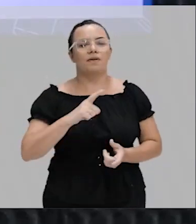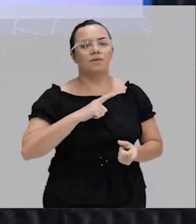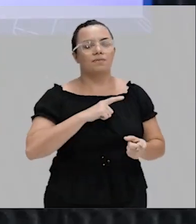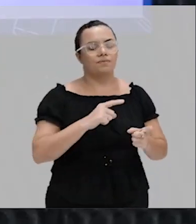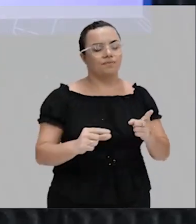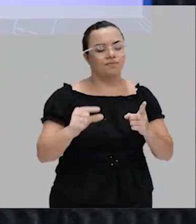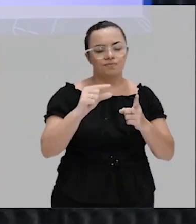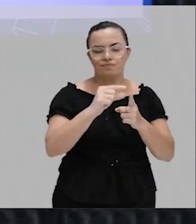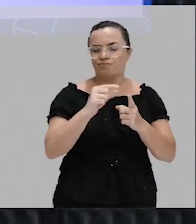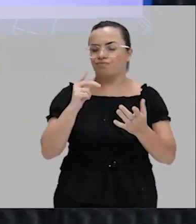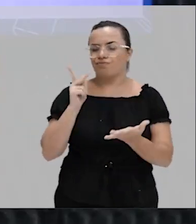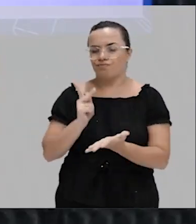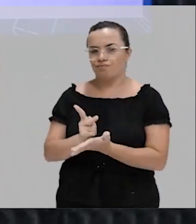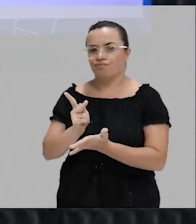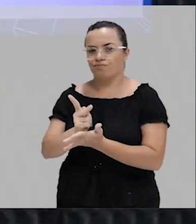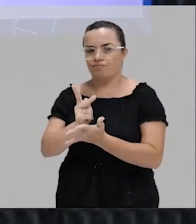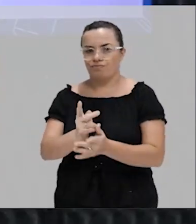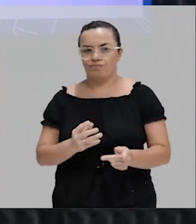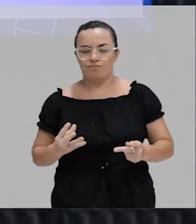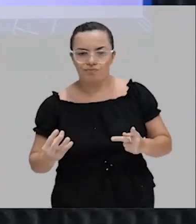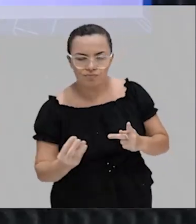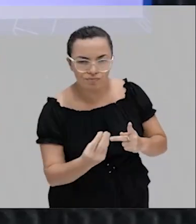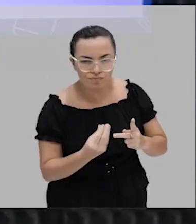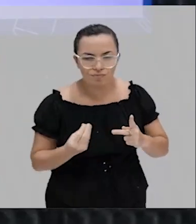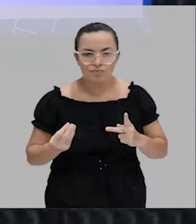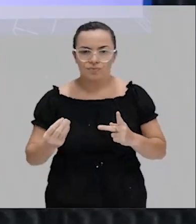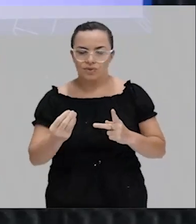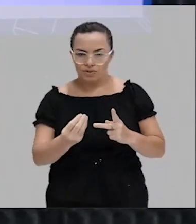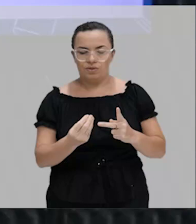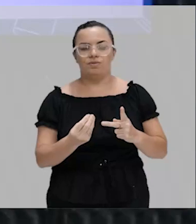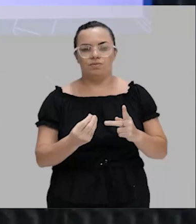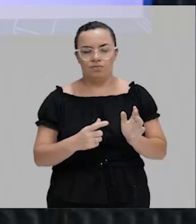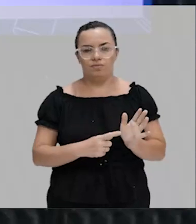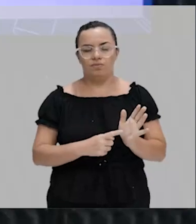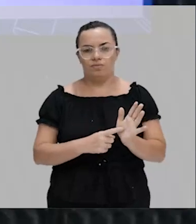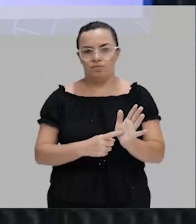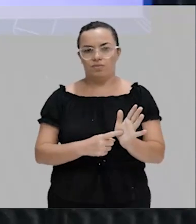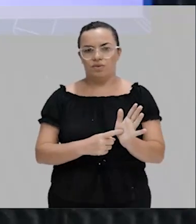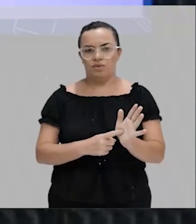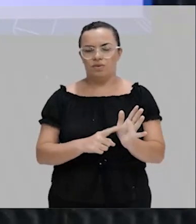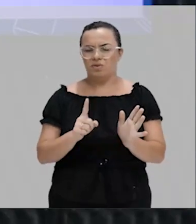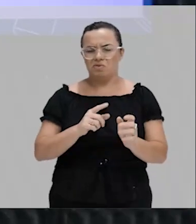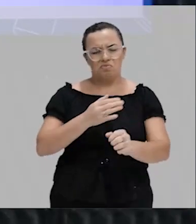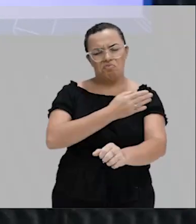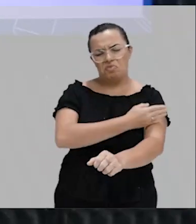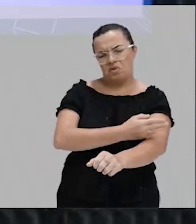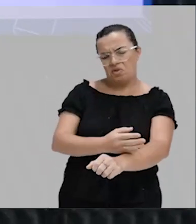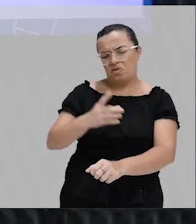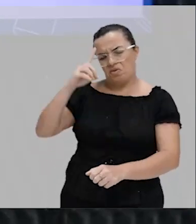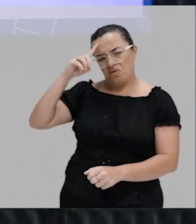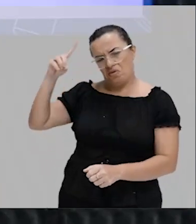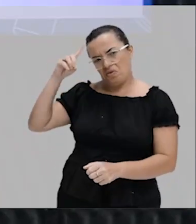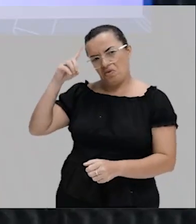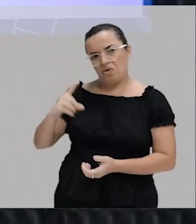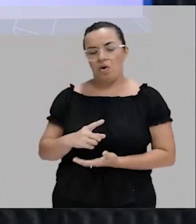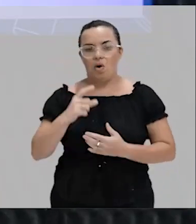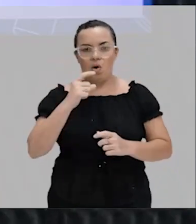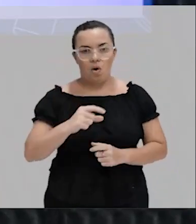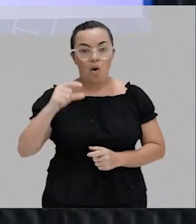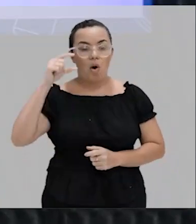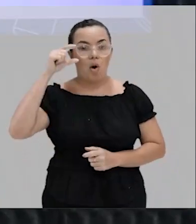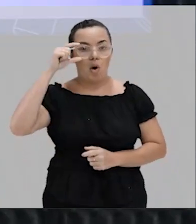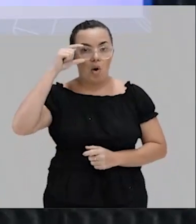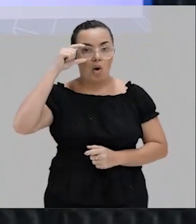no plural, inclusive o seu determinante, mas que a gente não costuma utilizar no nosso dia a dia. Por exemplo, a palavra óculos, né?